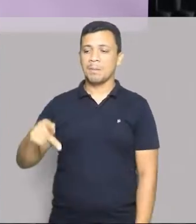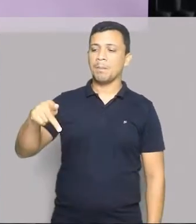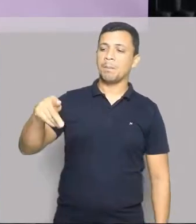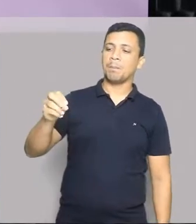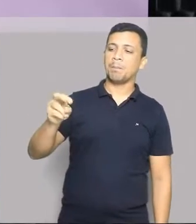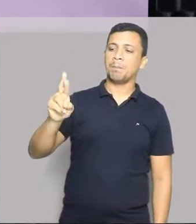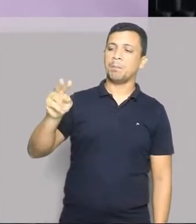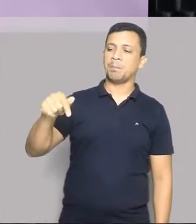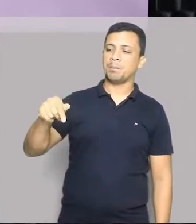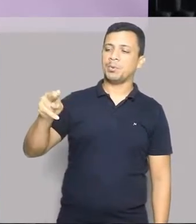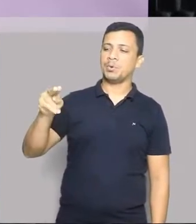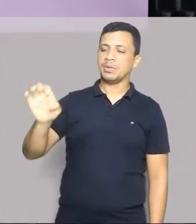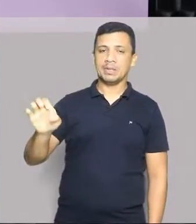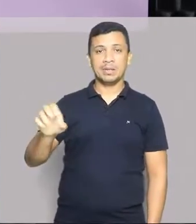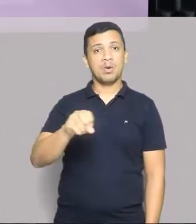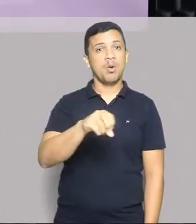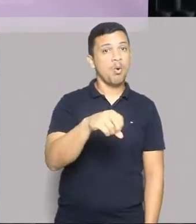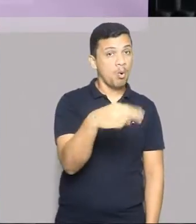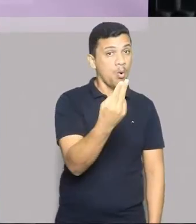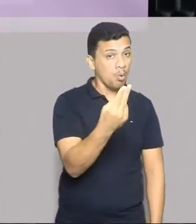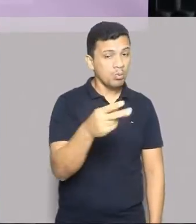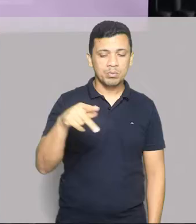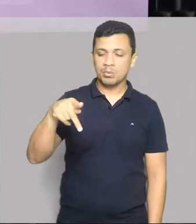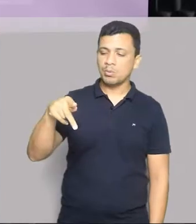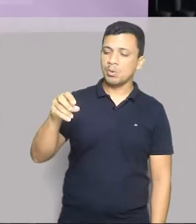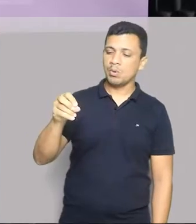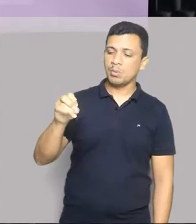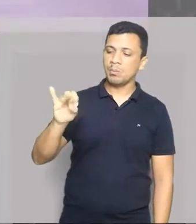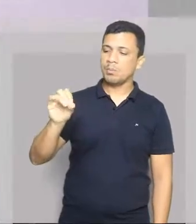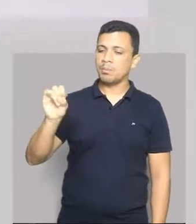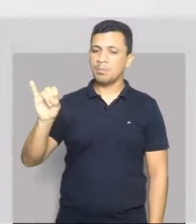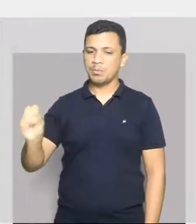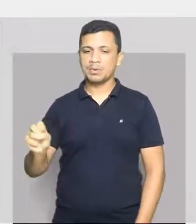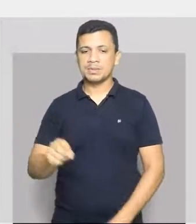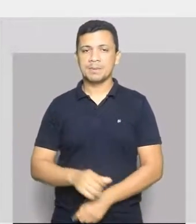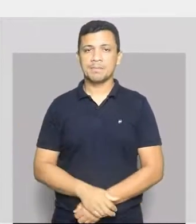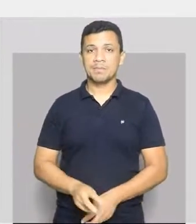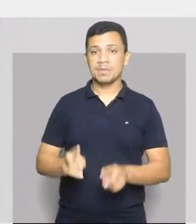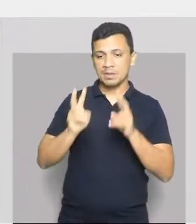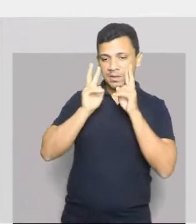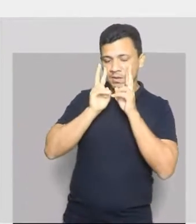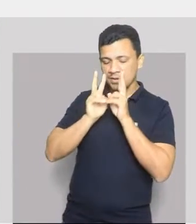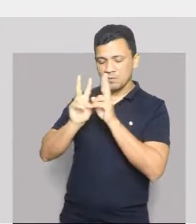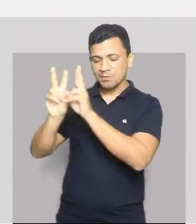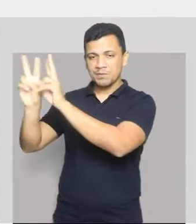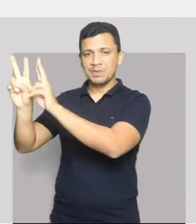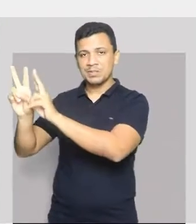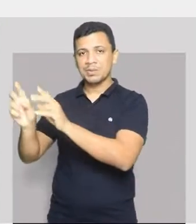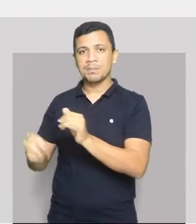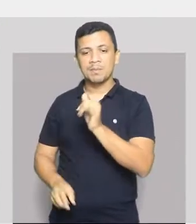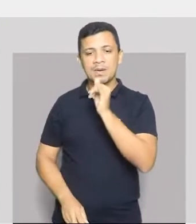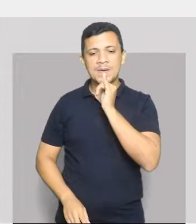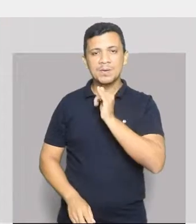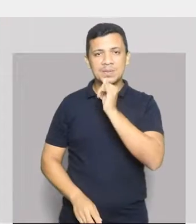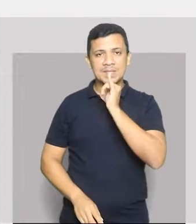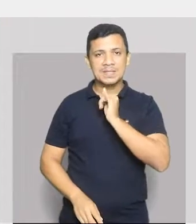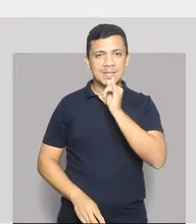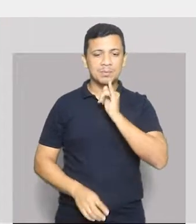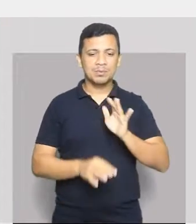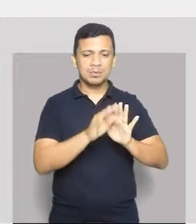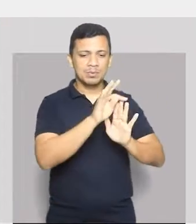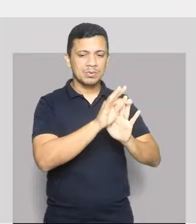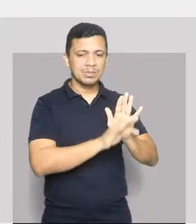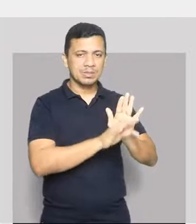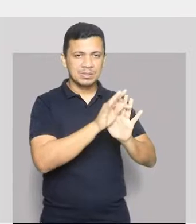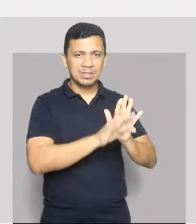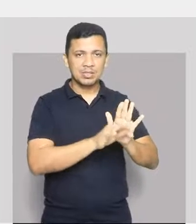ou pois. Bom, e por fim, vejamos agora um exemplo num texto de uma